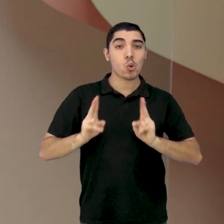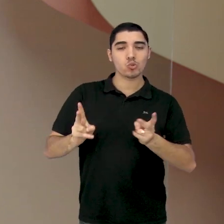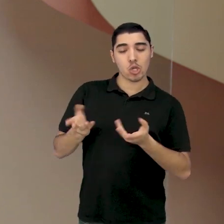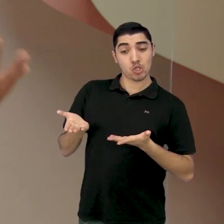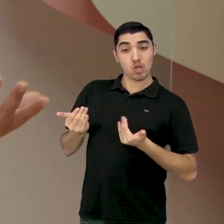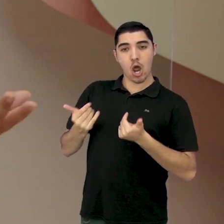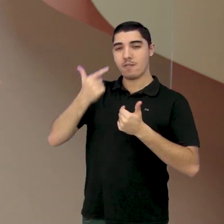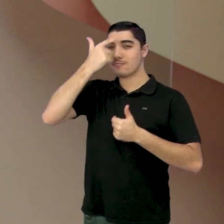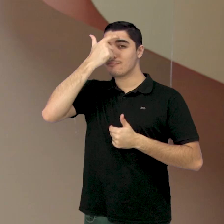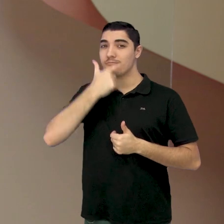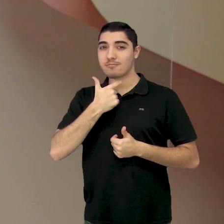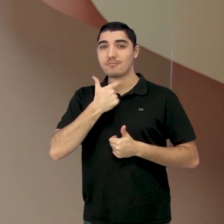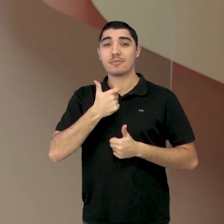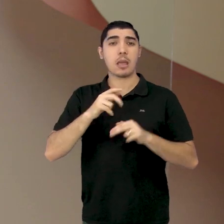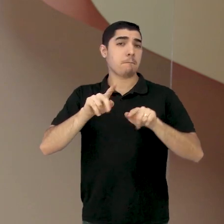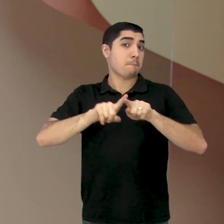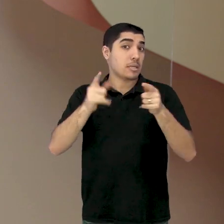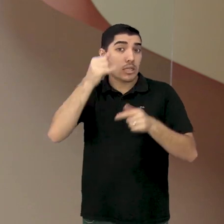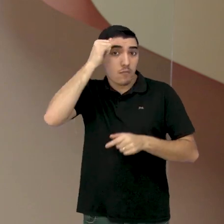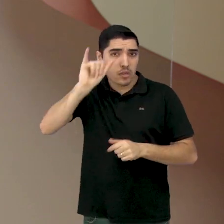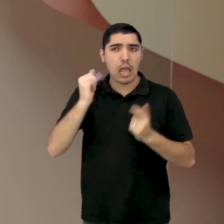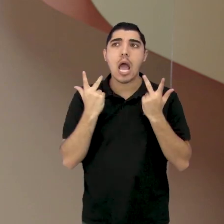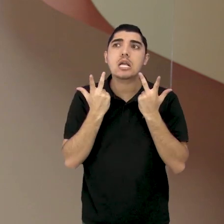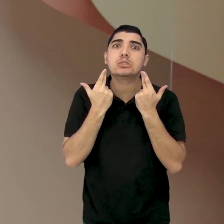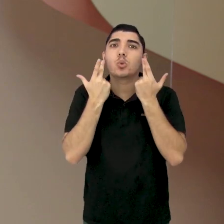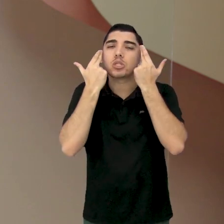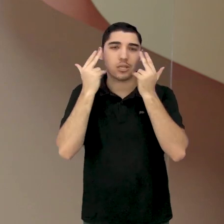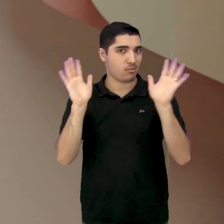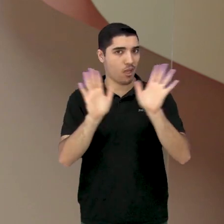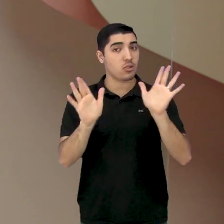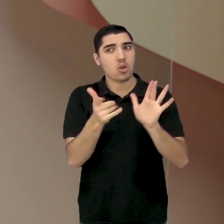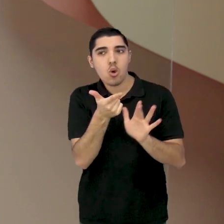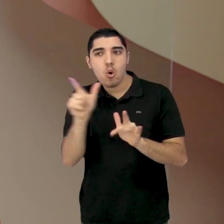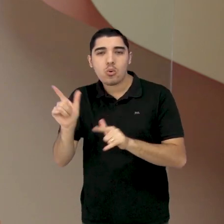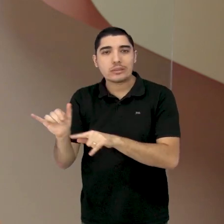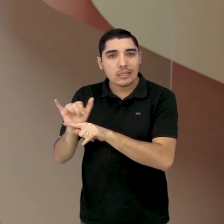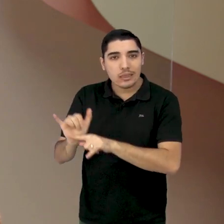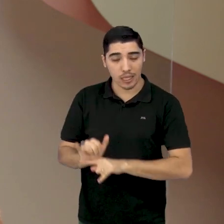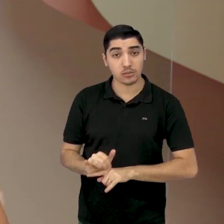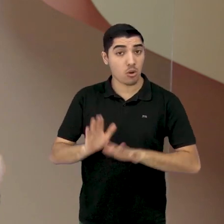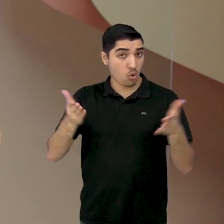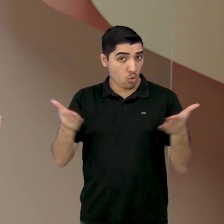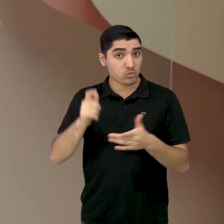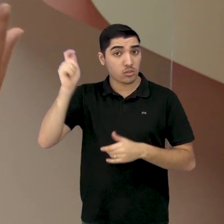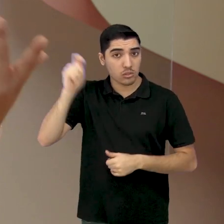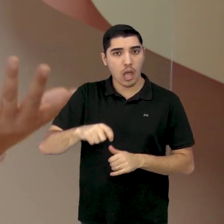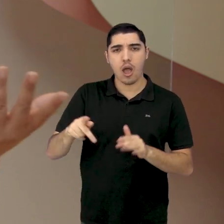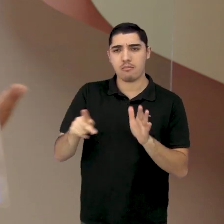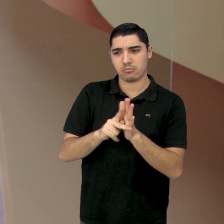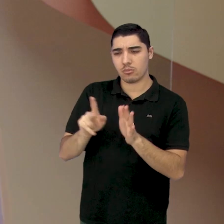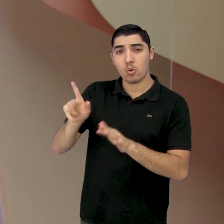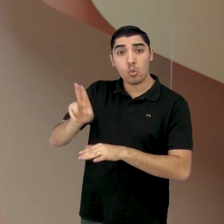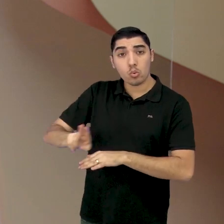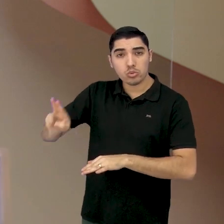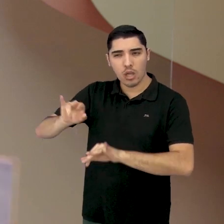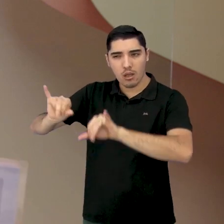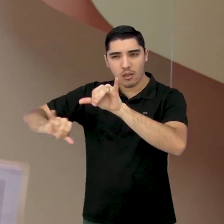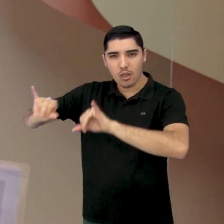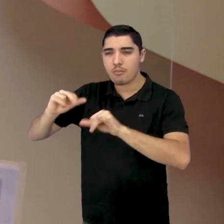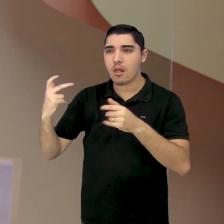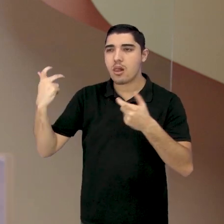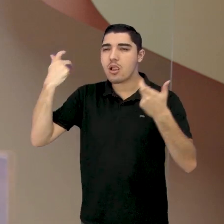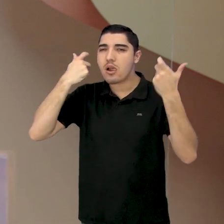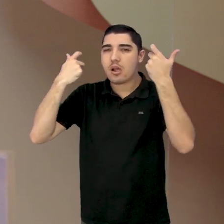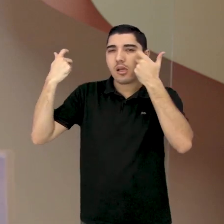sem a realização de procedimentos como cirurgias plásticas, por exemplo. Hoje em dia, podemos optar pela aplicação de substâncias na